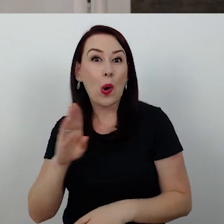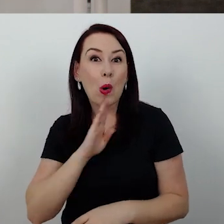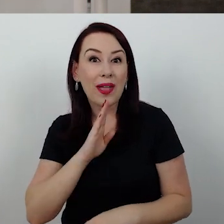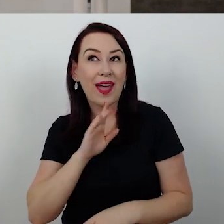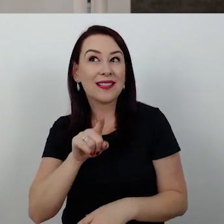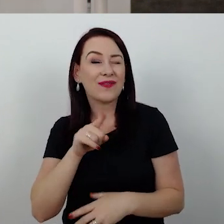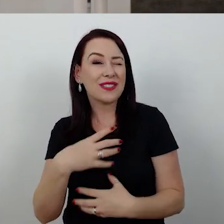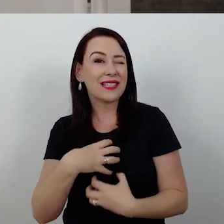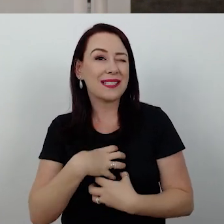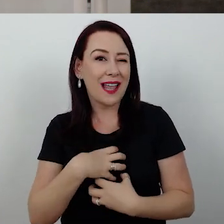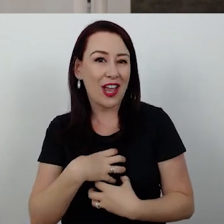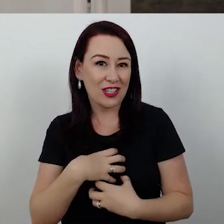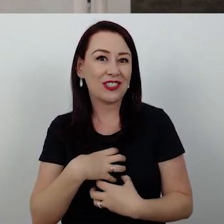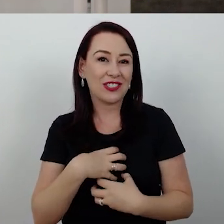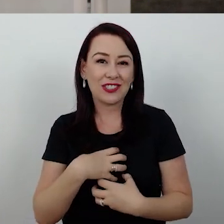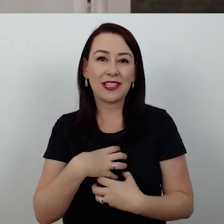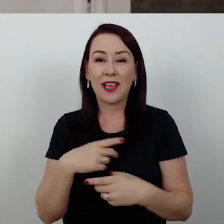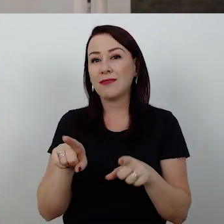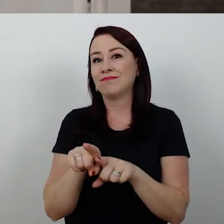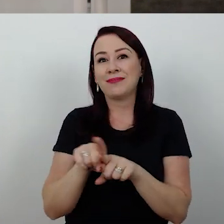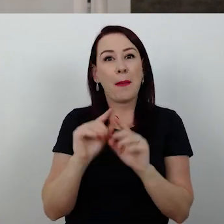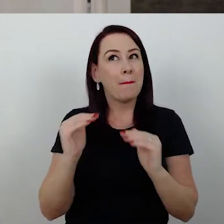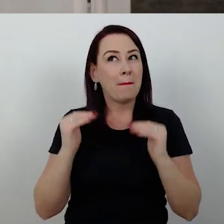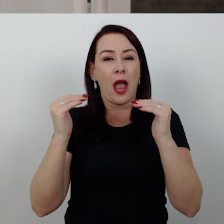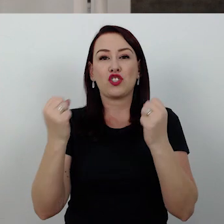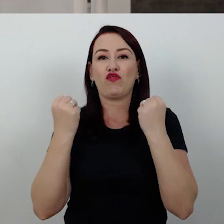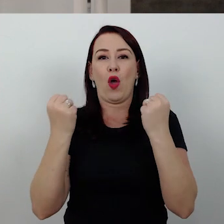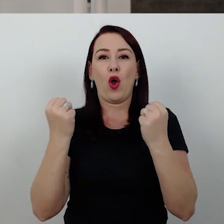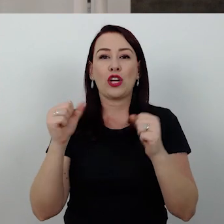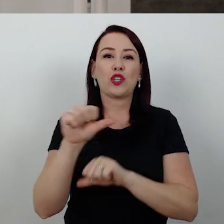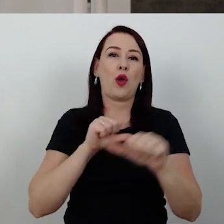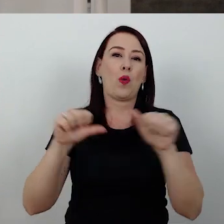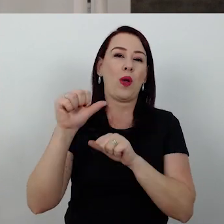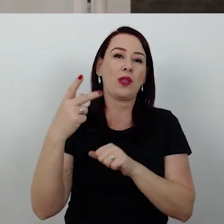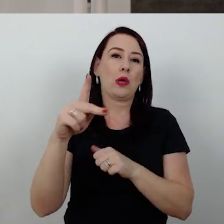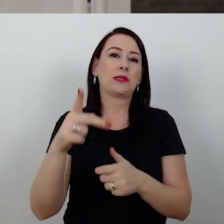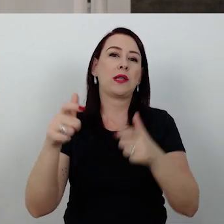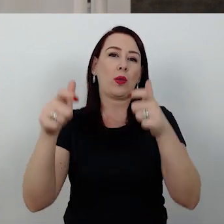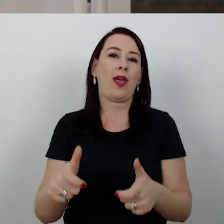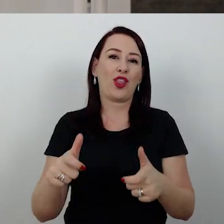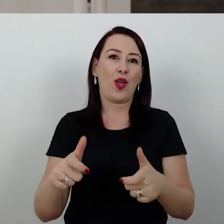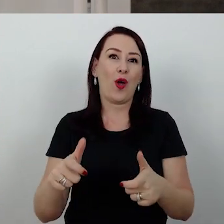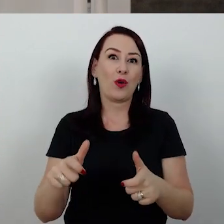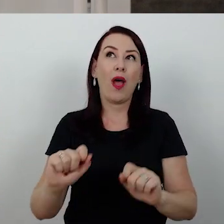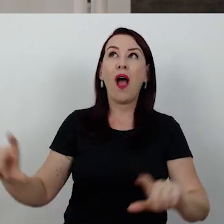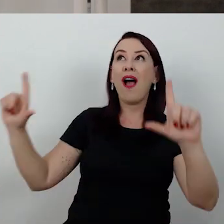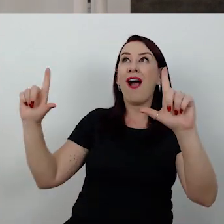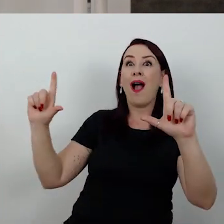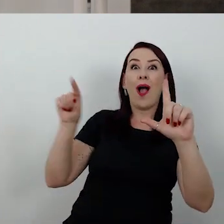você tem essa sensação de pertencimento, acho que é ainda mais potente quando é o seu território e aí você vê ele